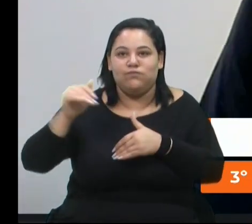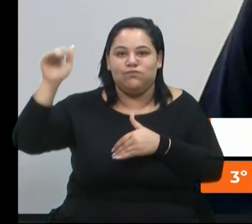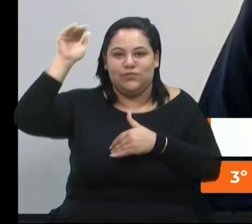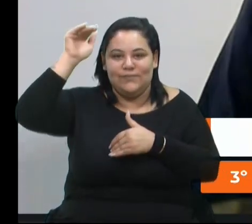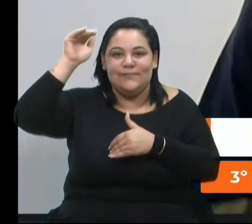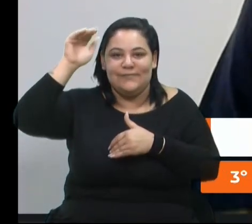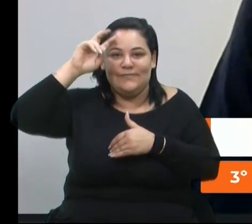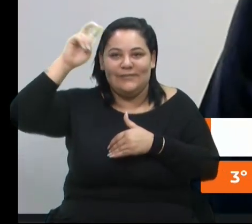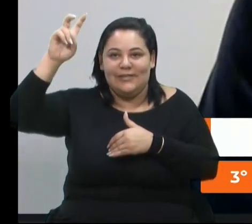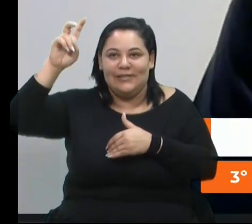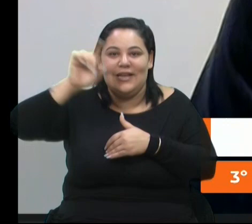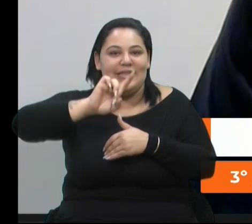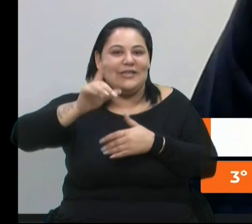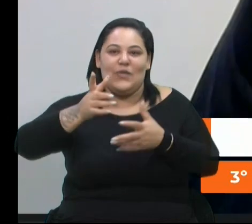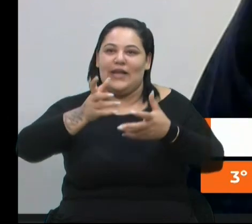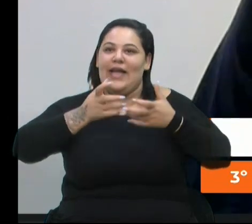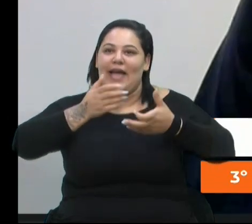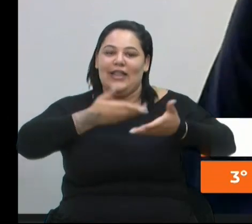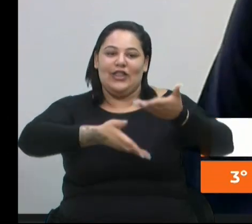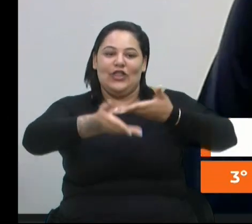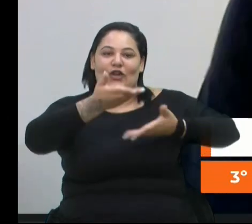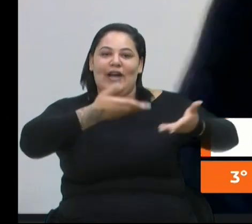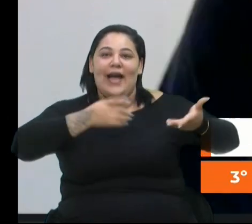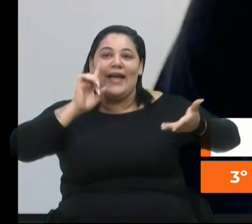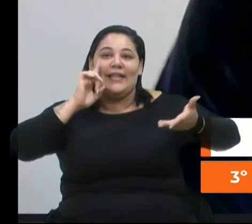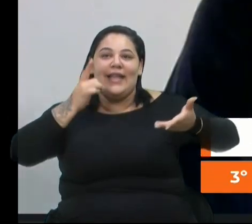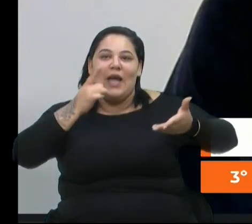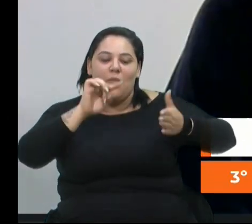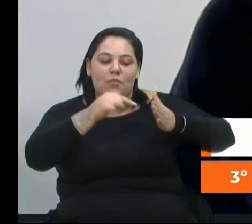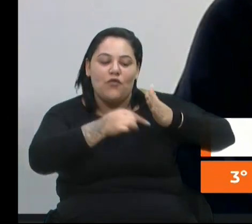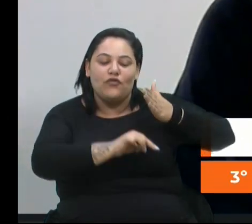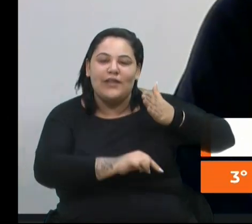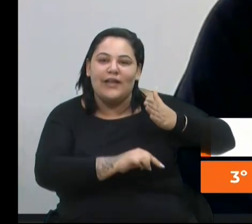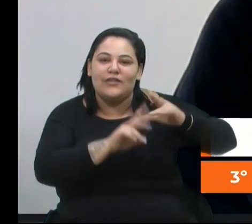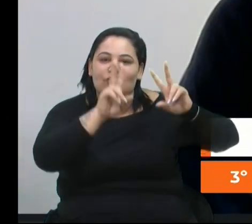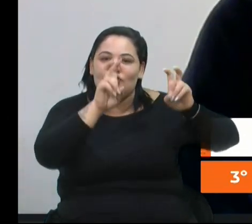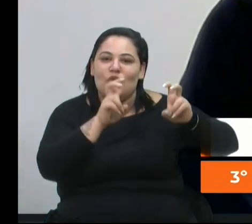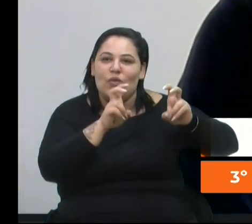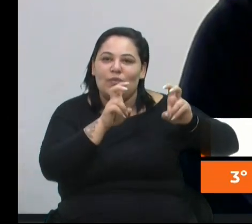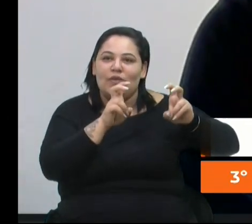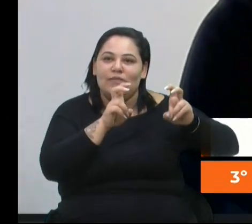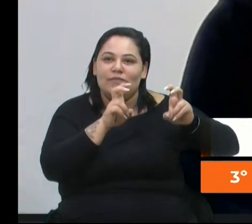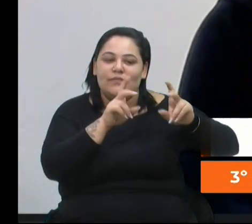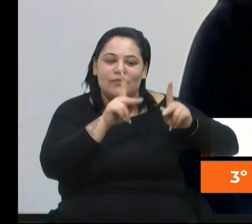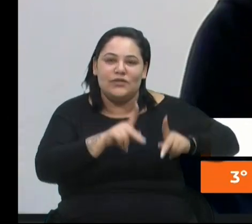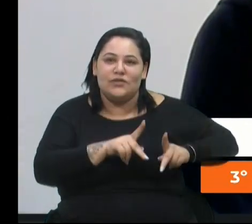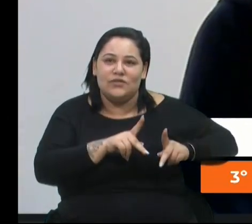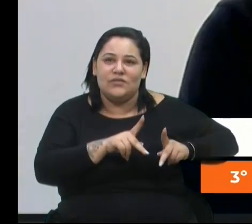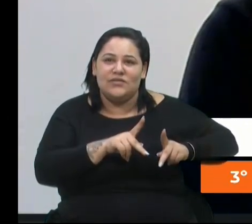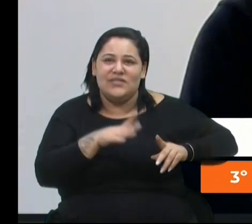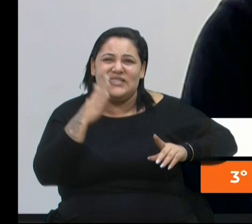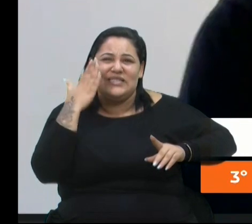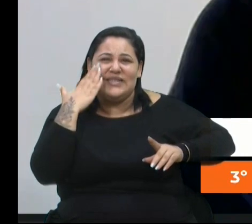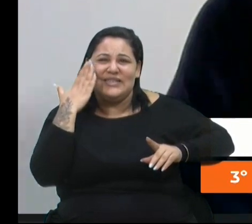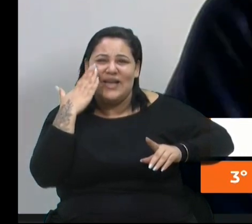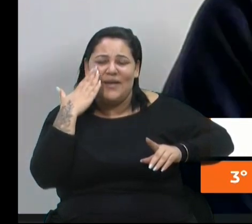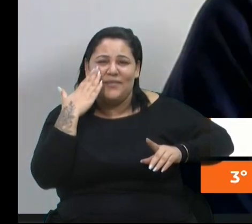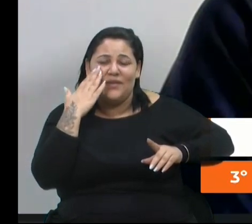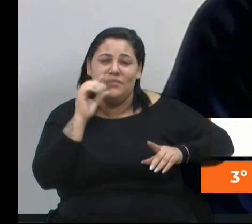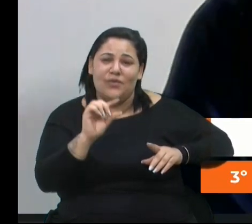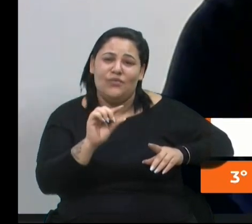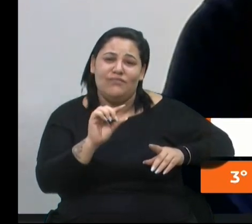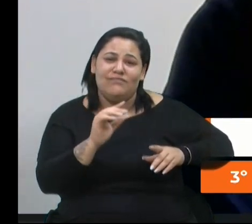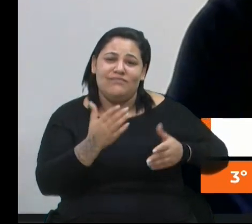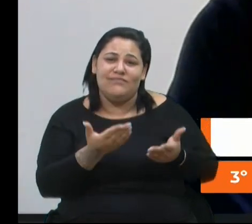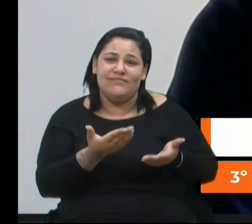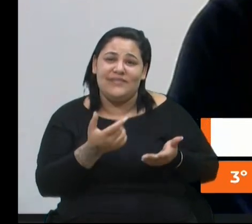superdotados, eles não querem trocar ideia aprofundada sobre um assunto com pessoas que só sabem superficialmente. Eles